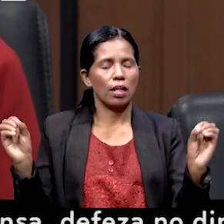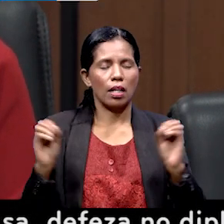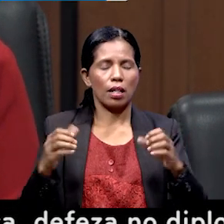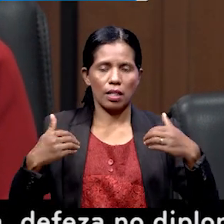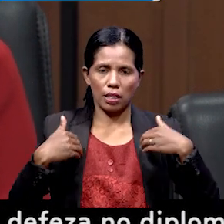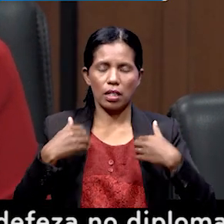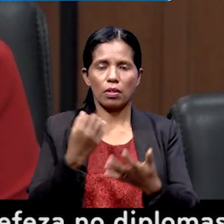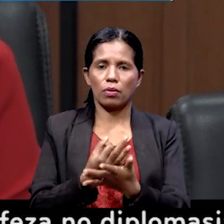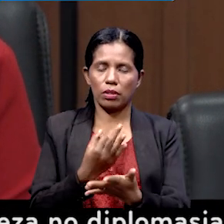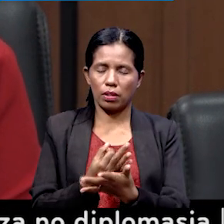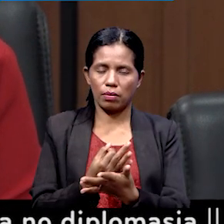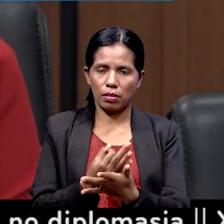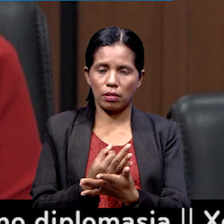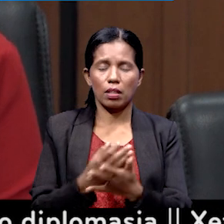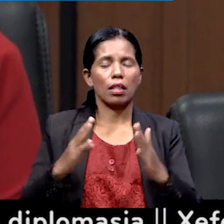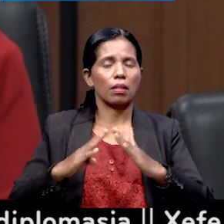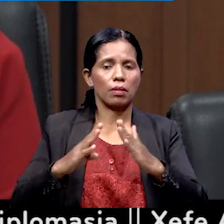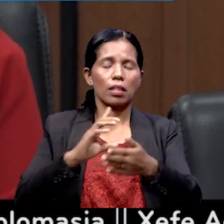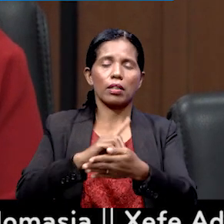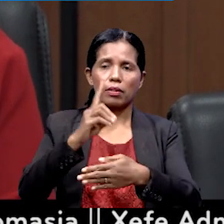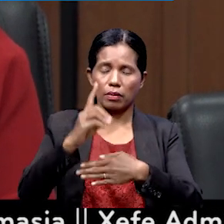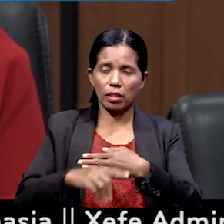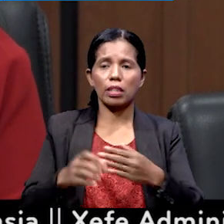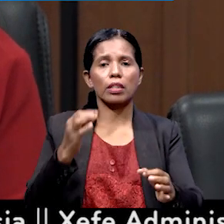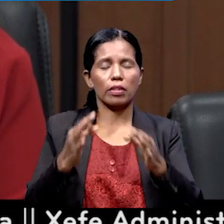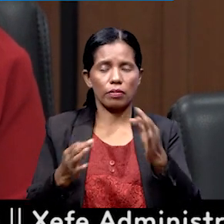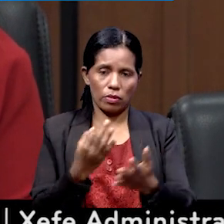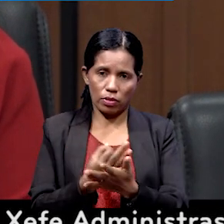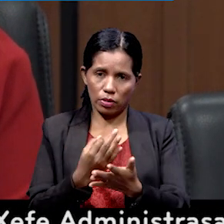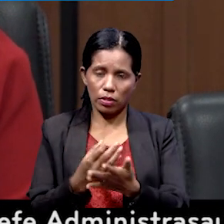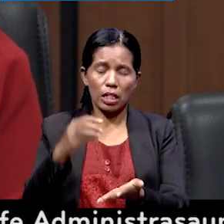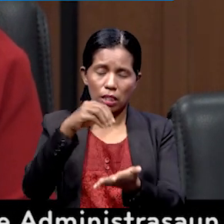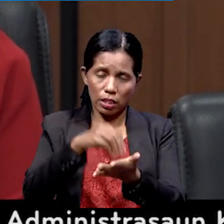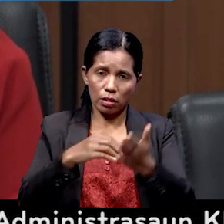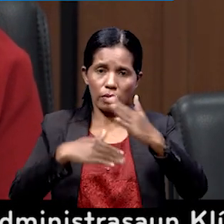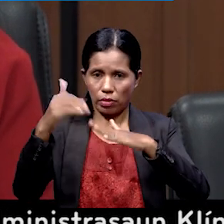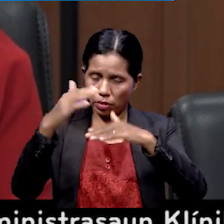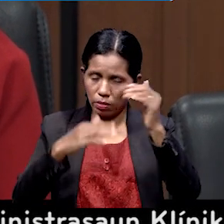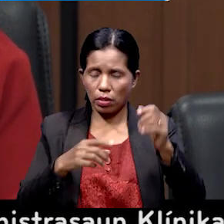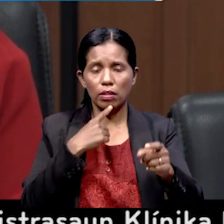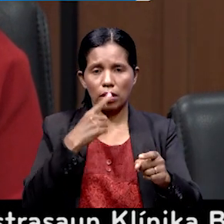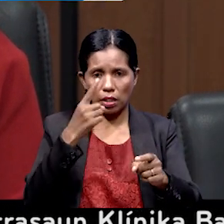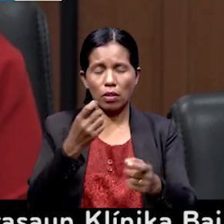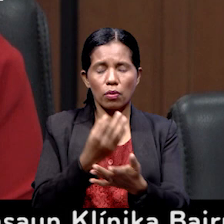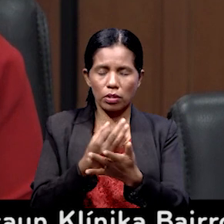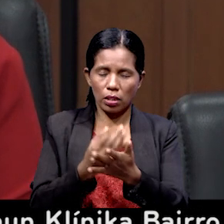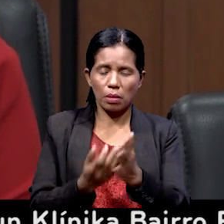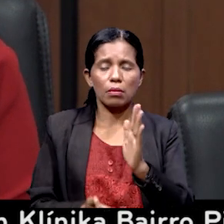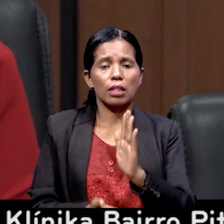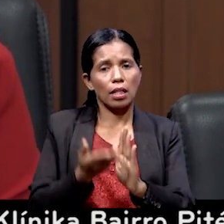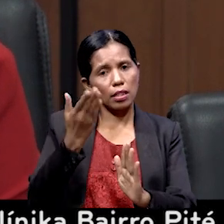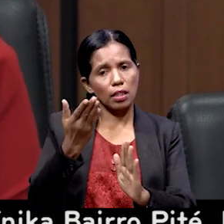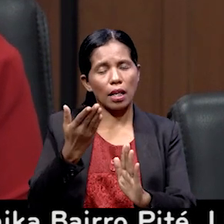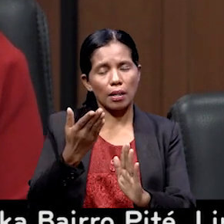capital desenvolvimento. Se ouça em obra uma regra de fundo de infraestrutura de Hankatak, ouça nem mesmo que 1 milhão tem que estar em